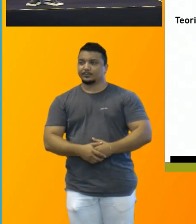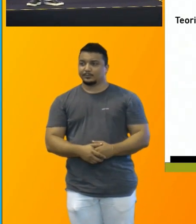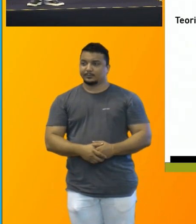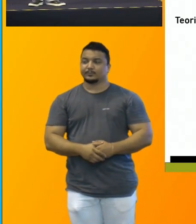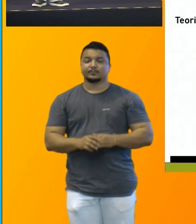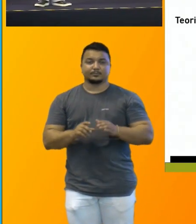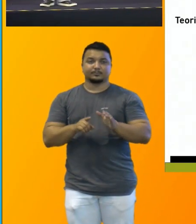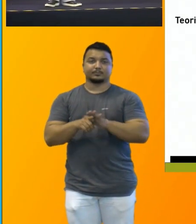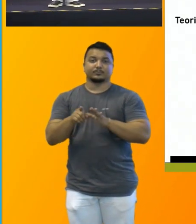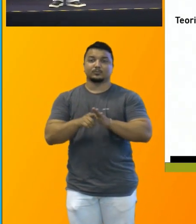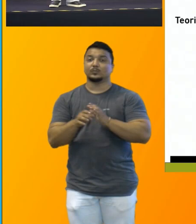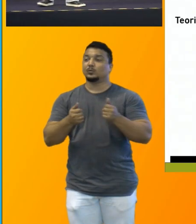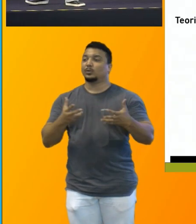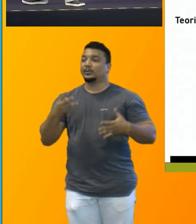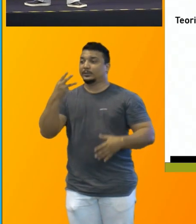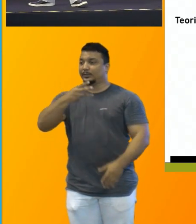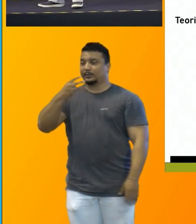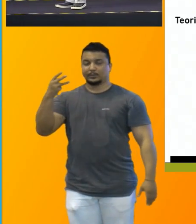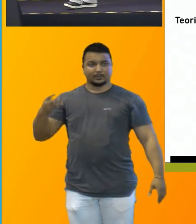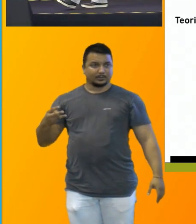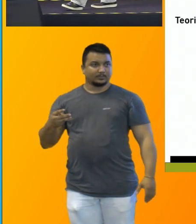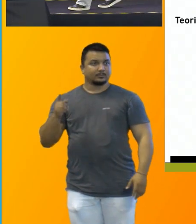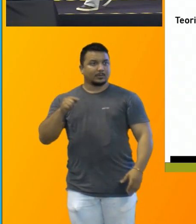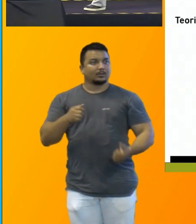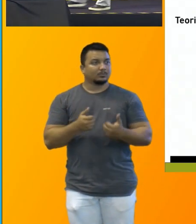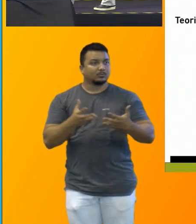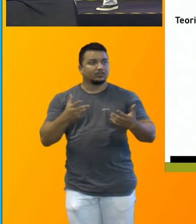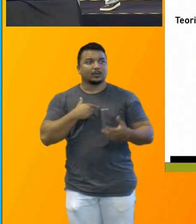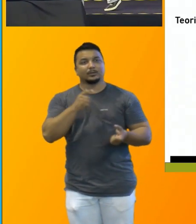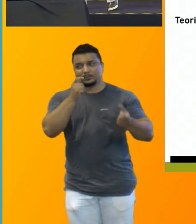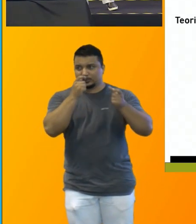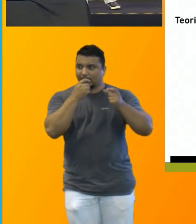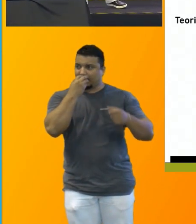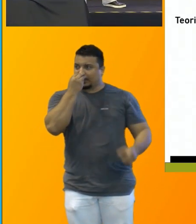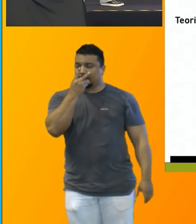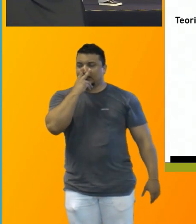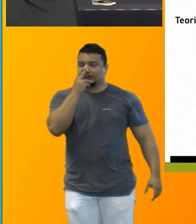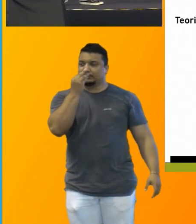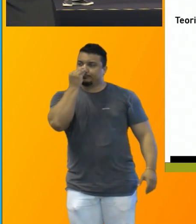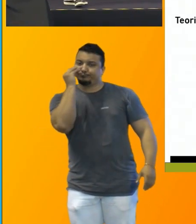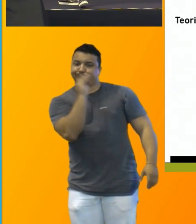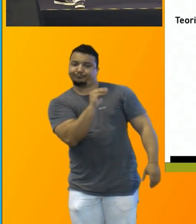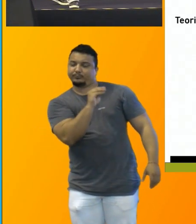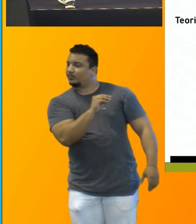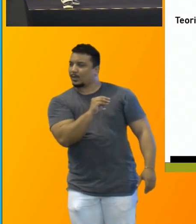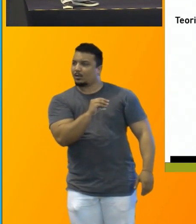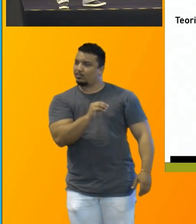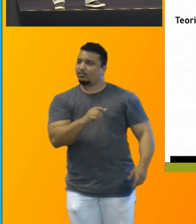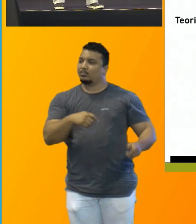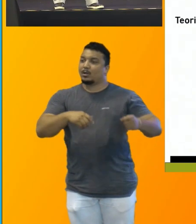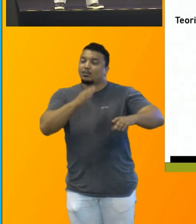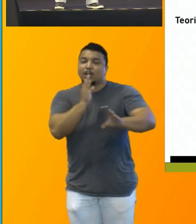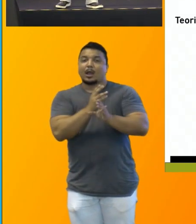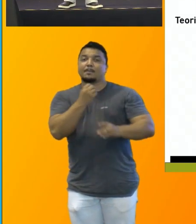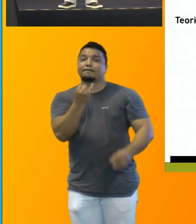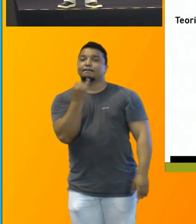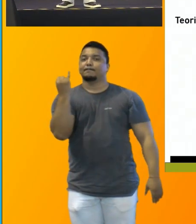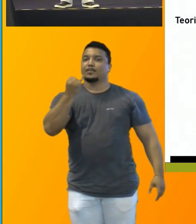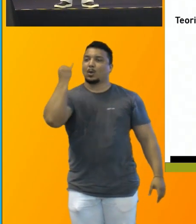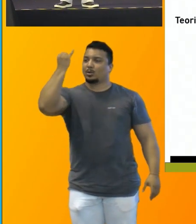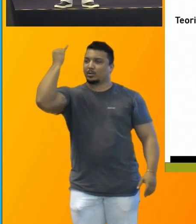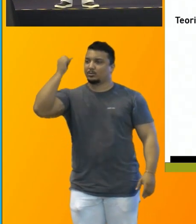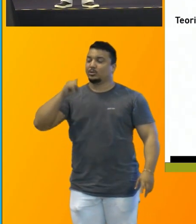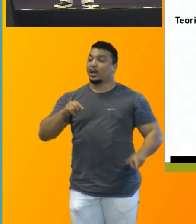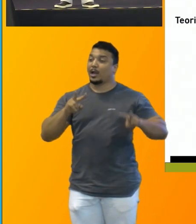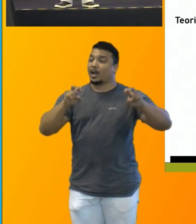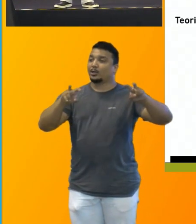33 questões. Então, é um número que não dá para ignorar, é um número importante, é um assunto